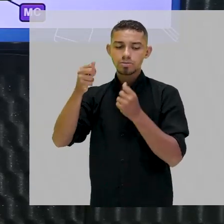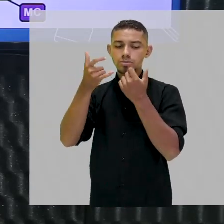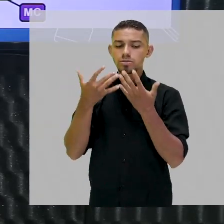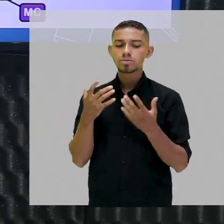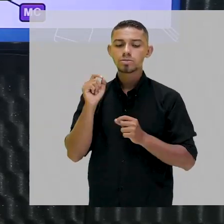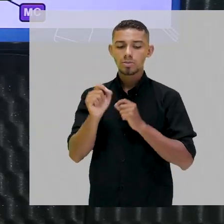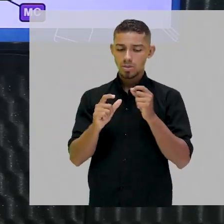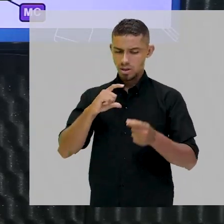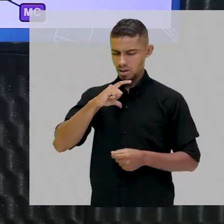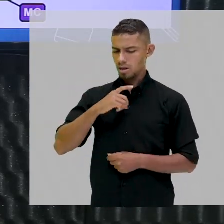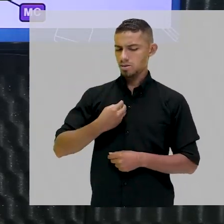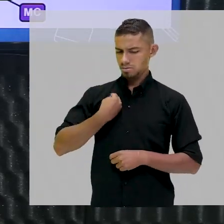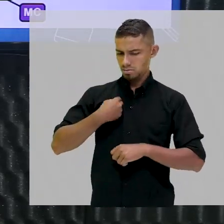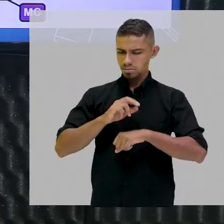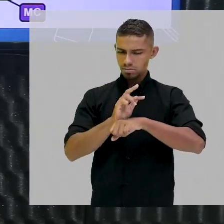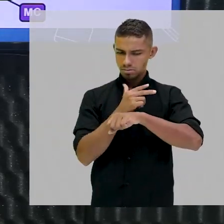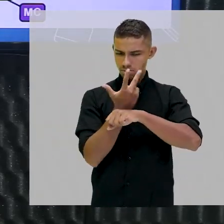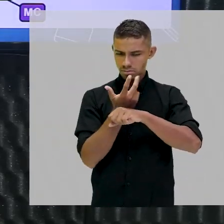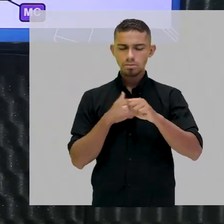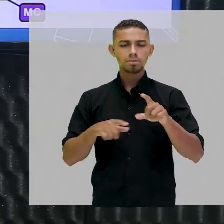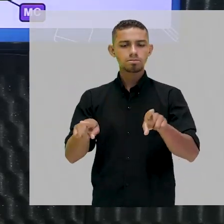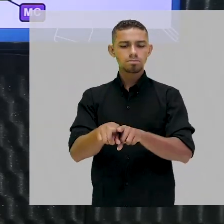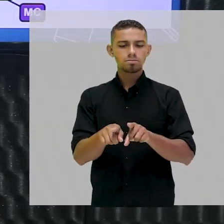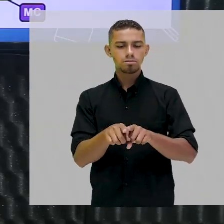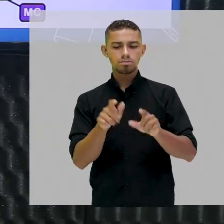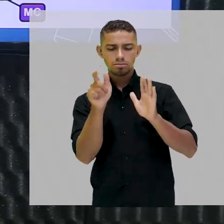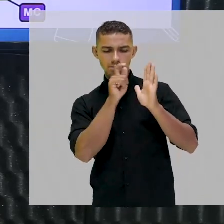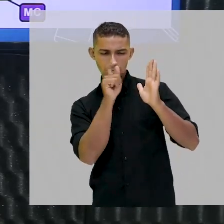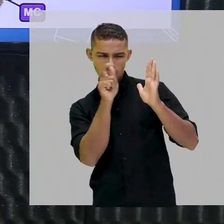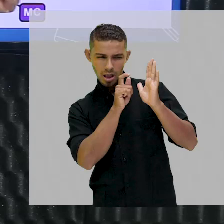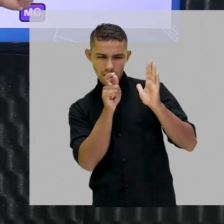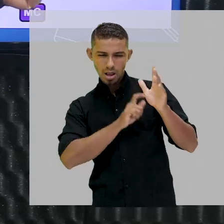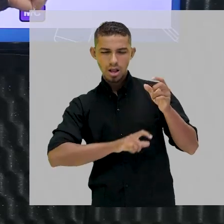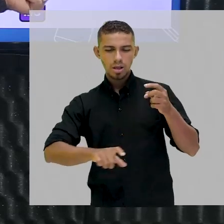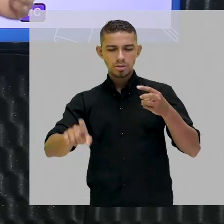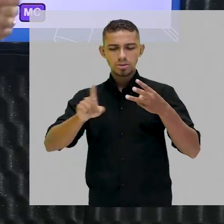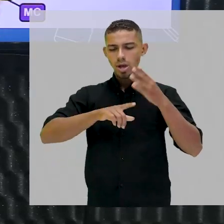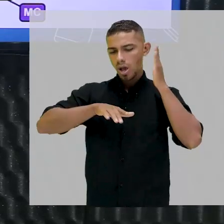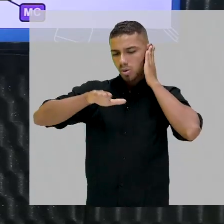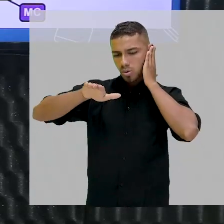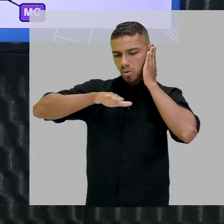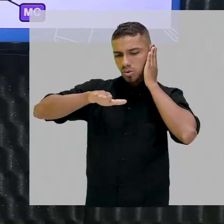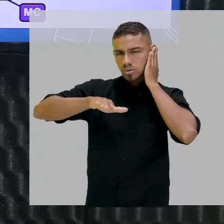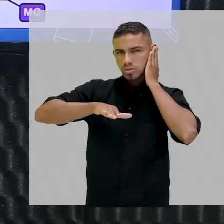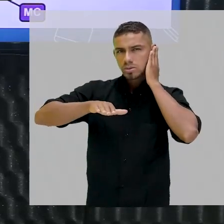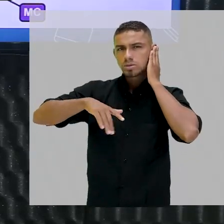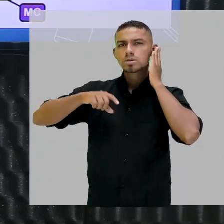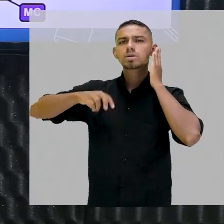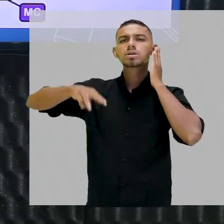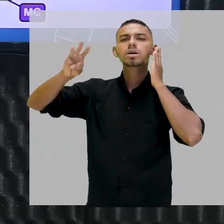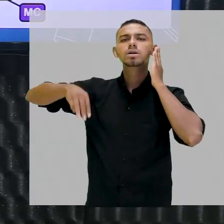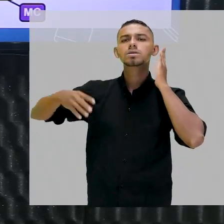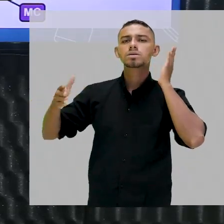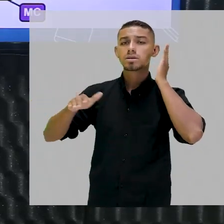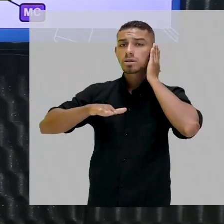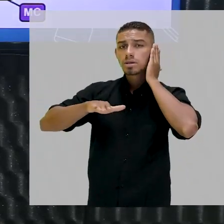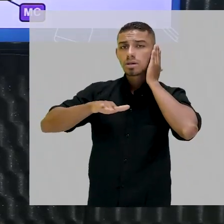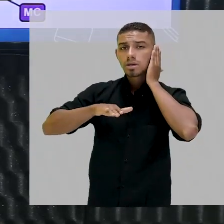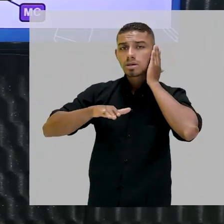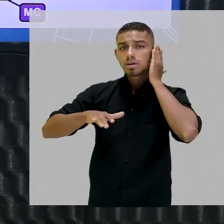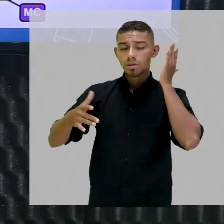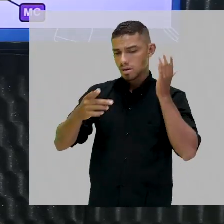break, existe o grafite, existe o DJ. Quem é o DJ? É aquele cara que